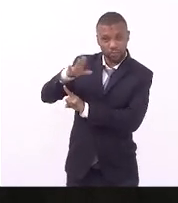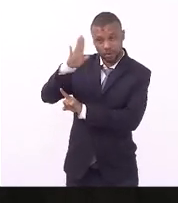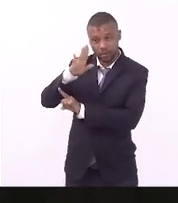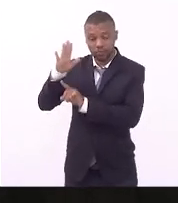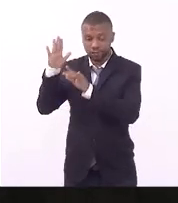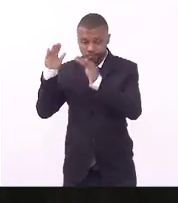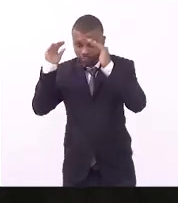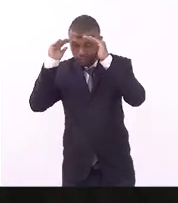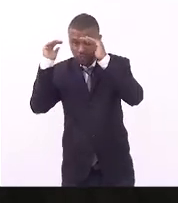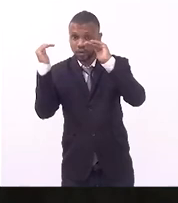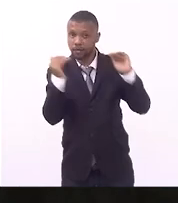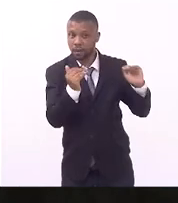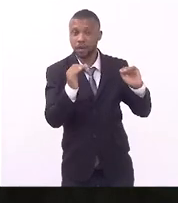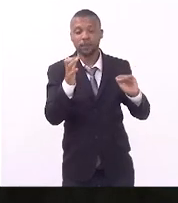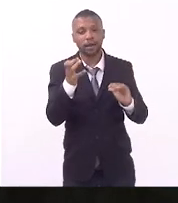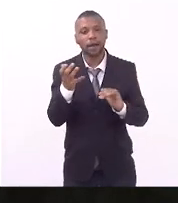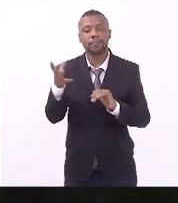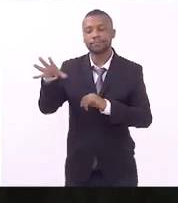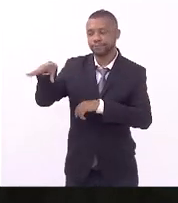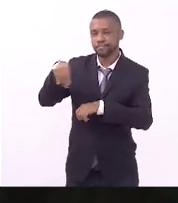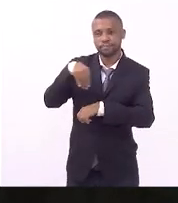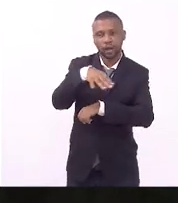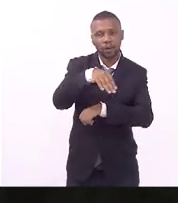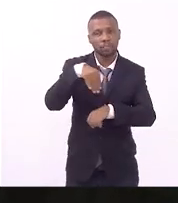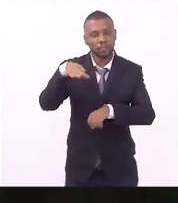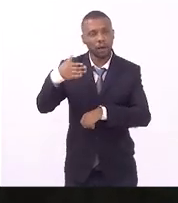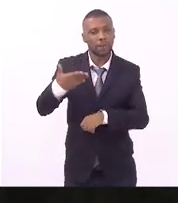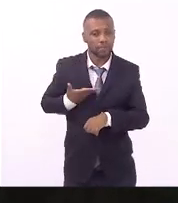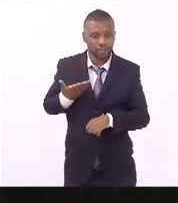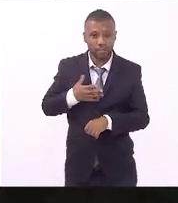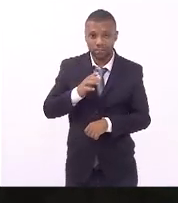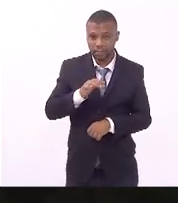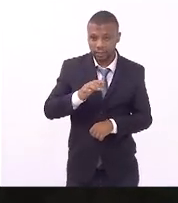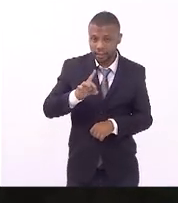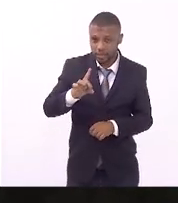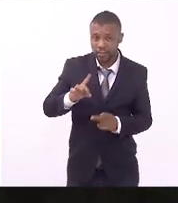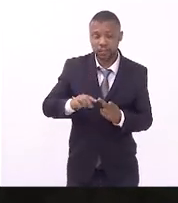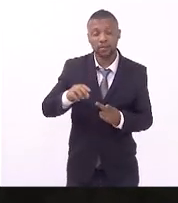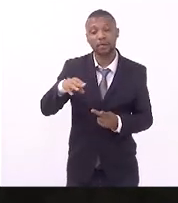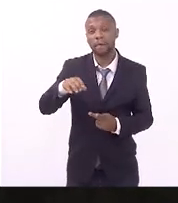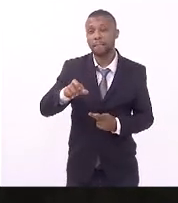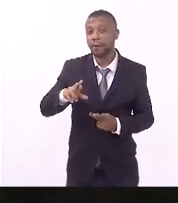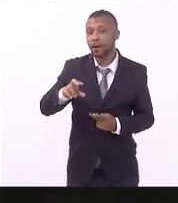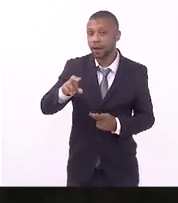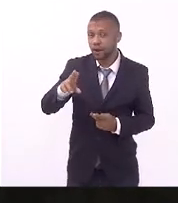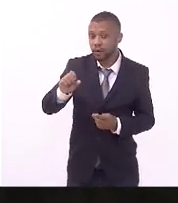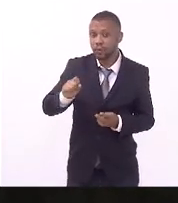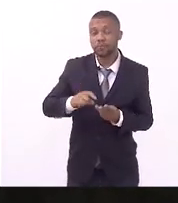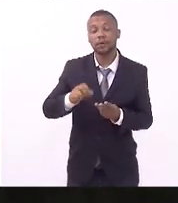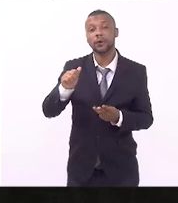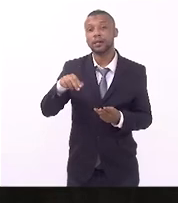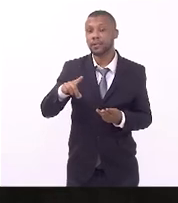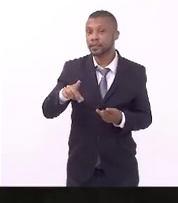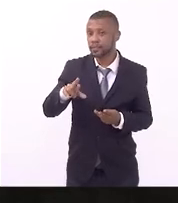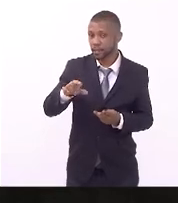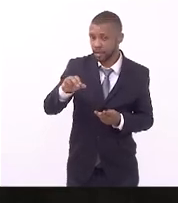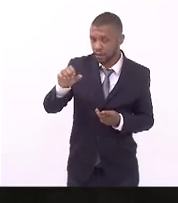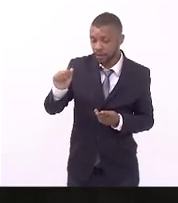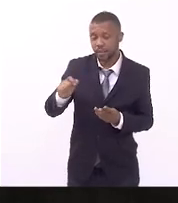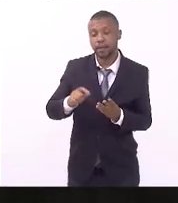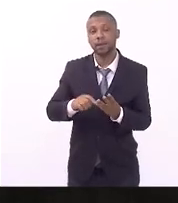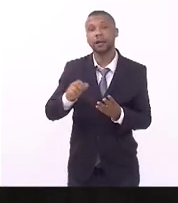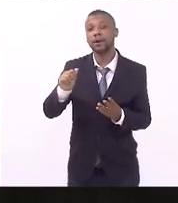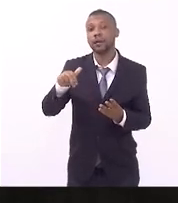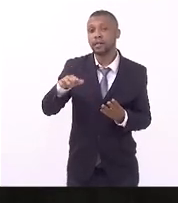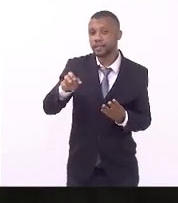meus companheiros Cid Benjamin, Marcos Miranda, Vera Perfeito, Andréa Pena, Antero Luiz,